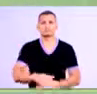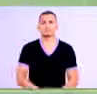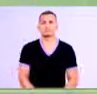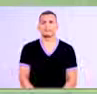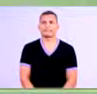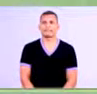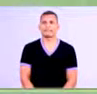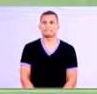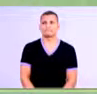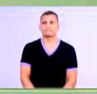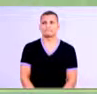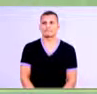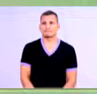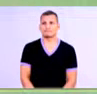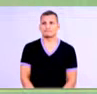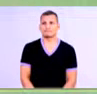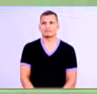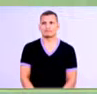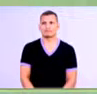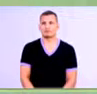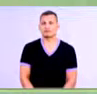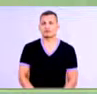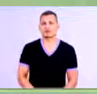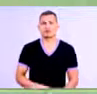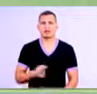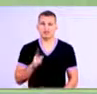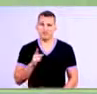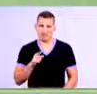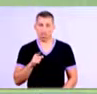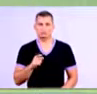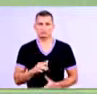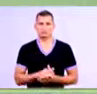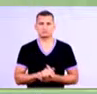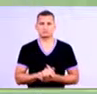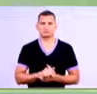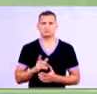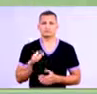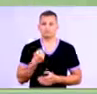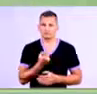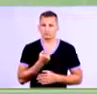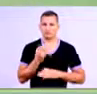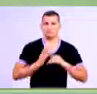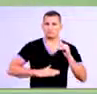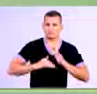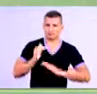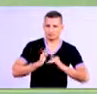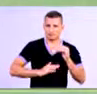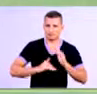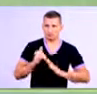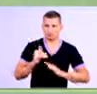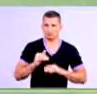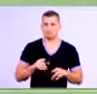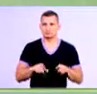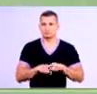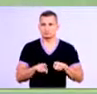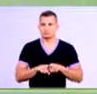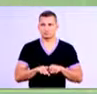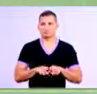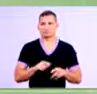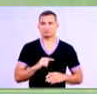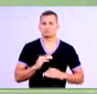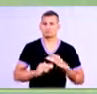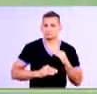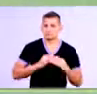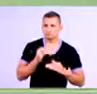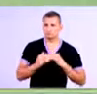É a base, essa memória é a base de nossas habilidades e procedimentos,